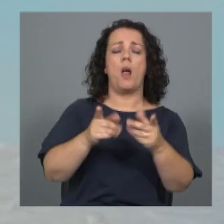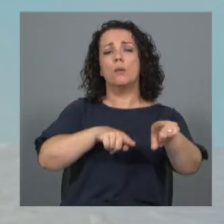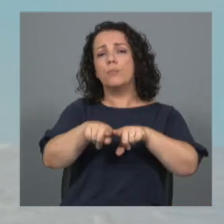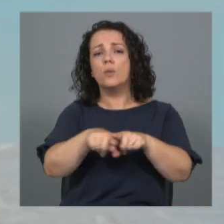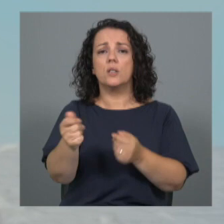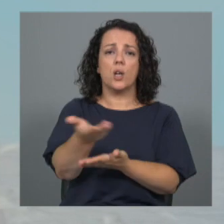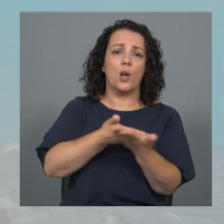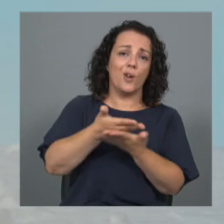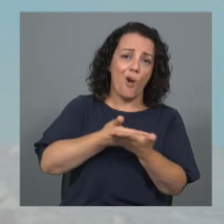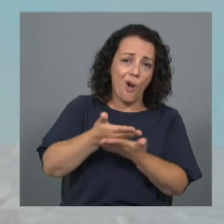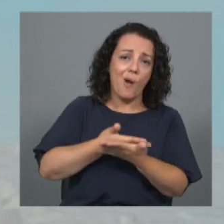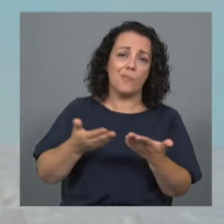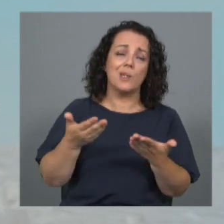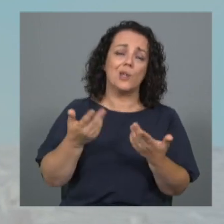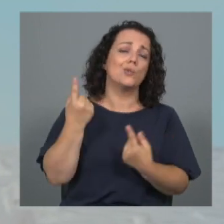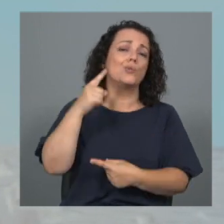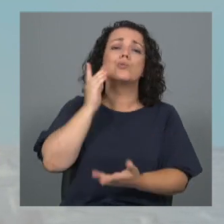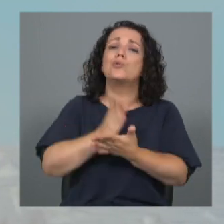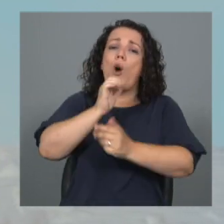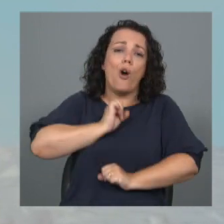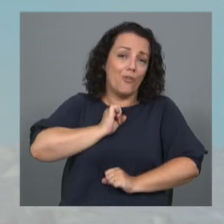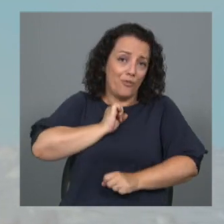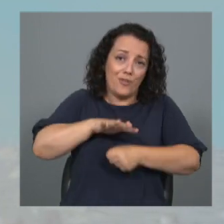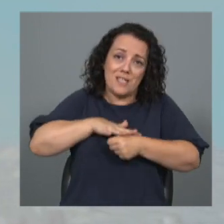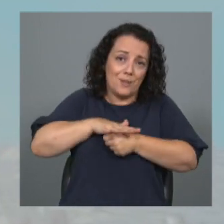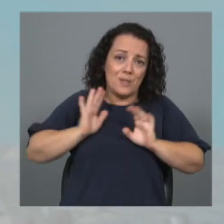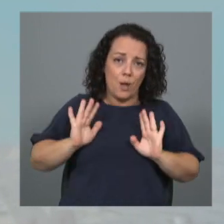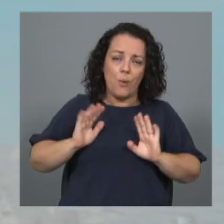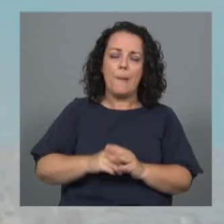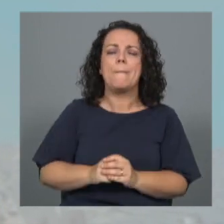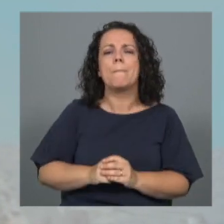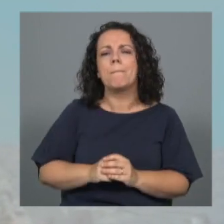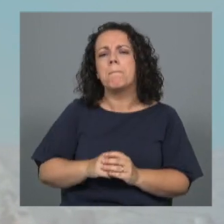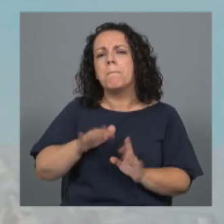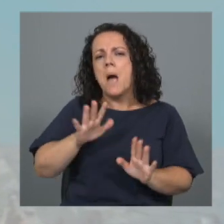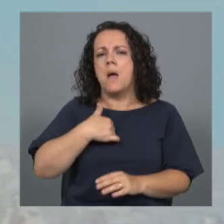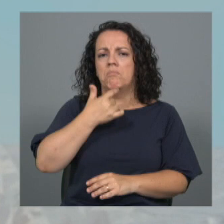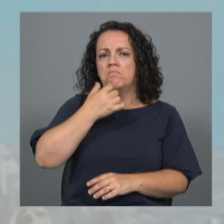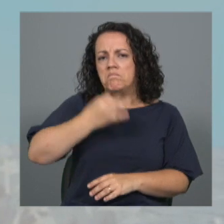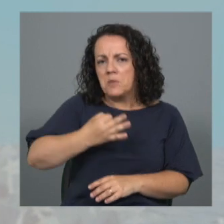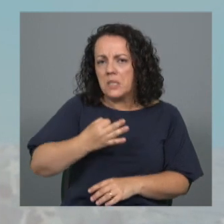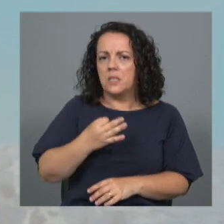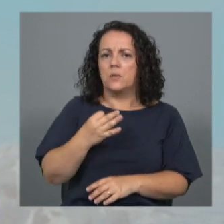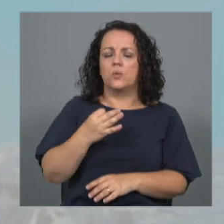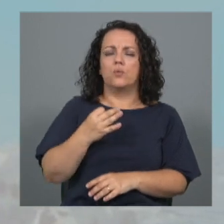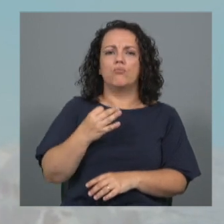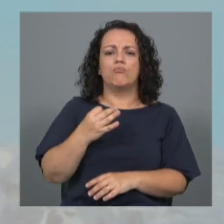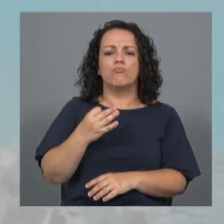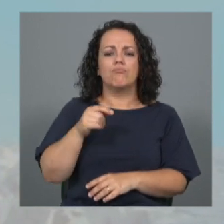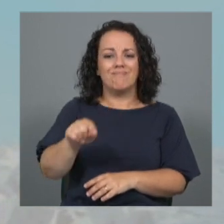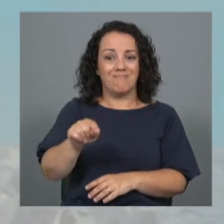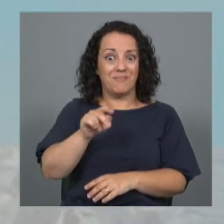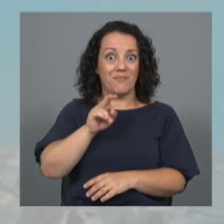macropolítico, que não é só a nossa realidade. Mas estou em crer que, apesar de tudo, as respostas que